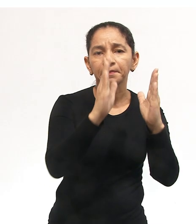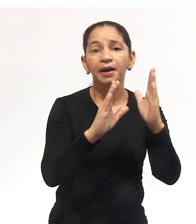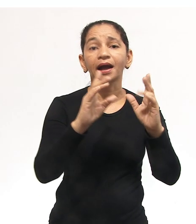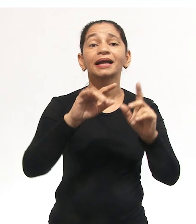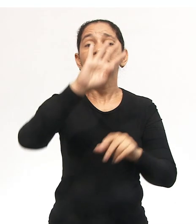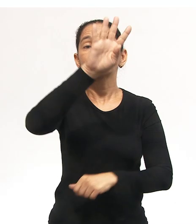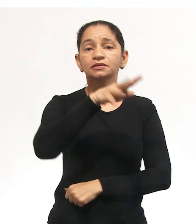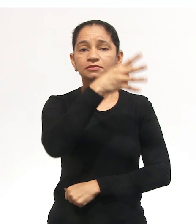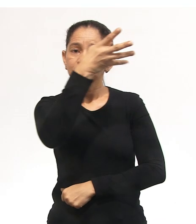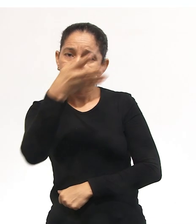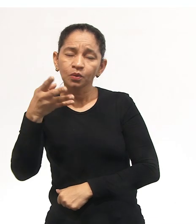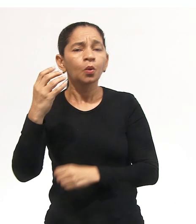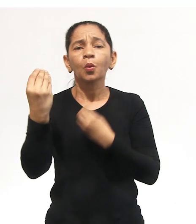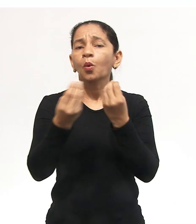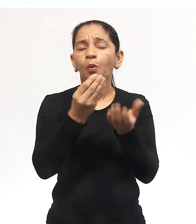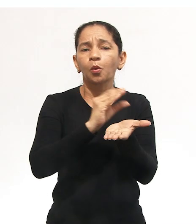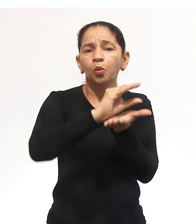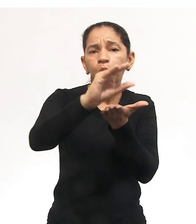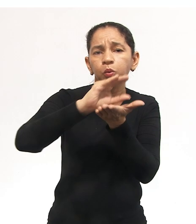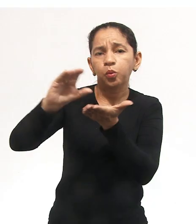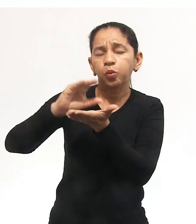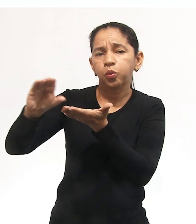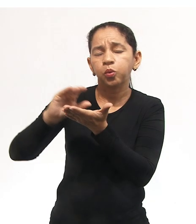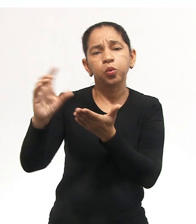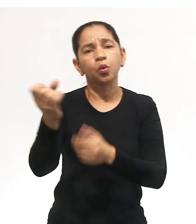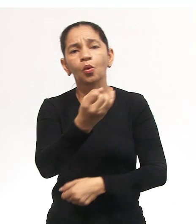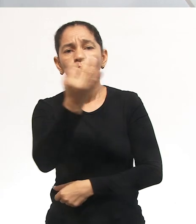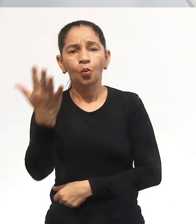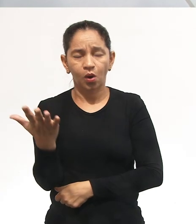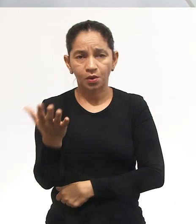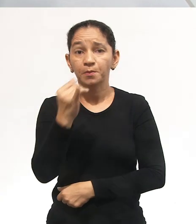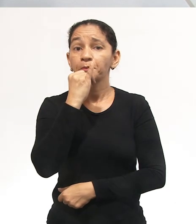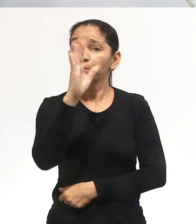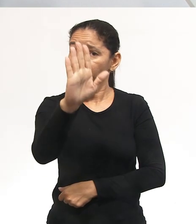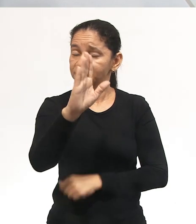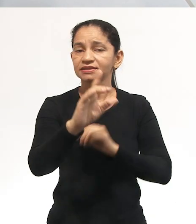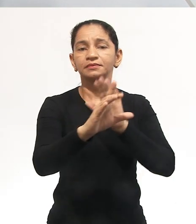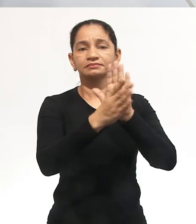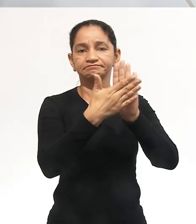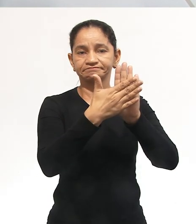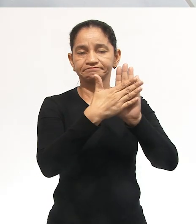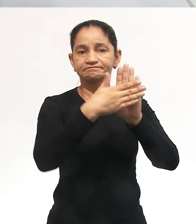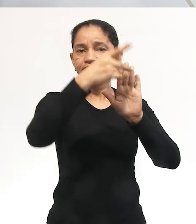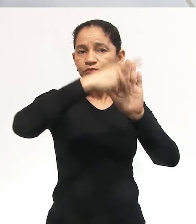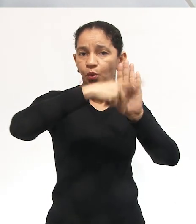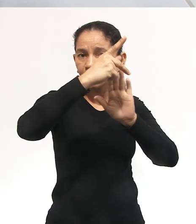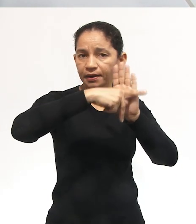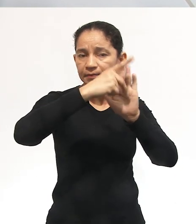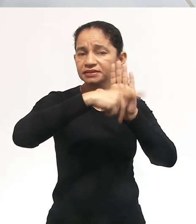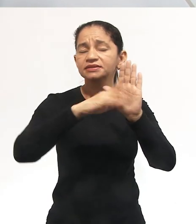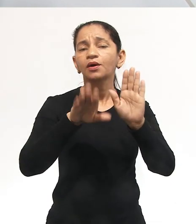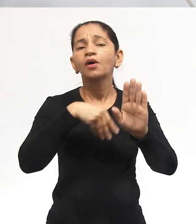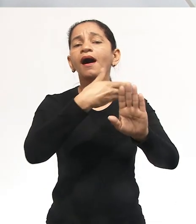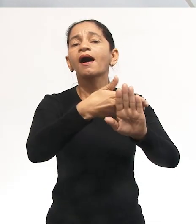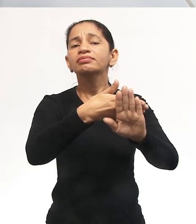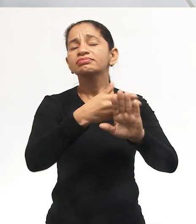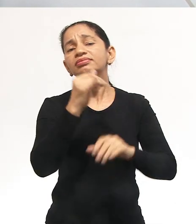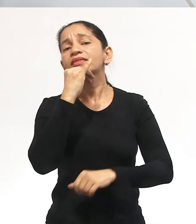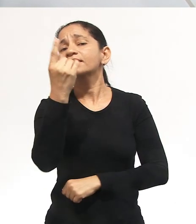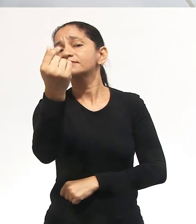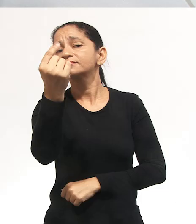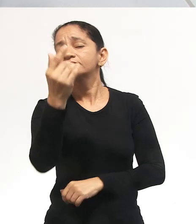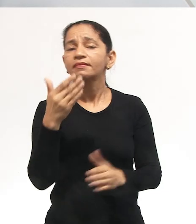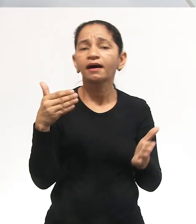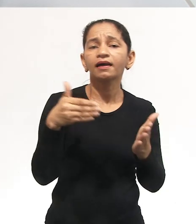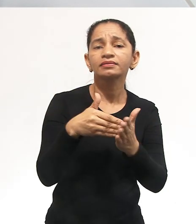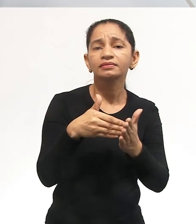e o cronograma mensal de desembolso. O que é a programação financeira? Então, a lei orçamentária anual prevê quanto de